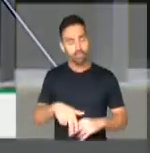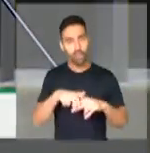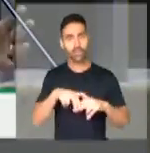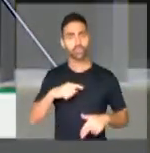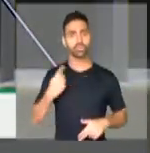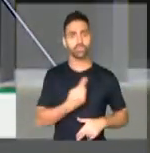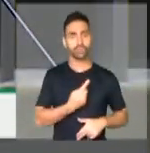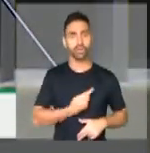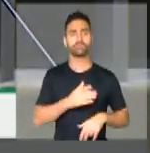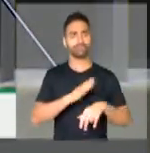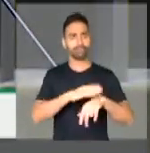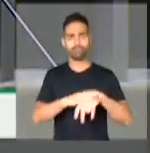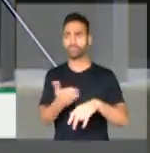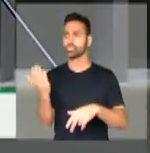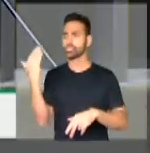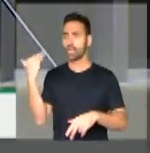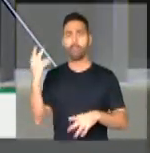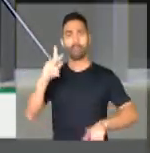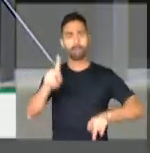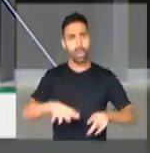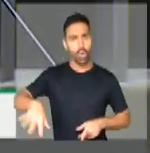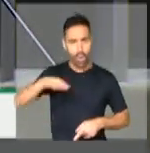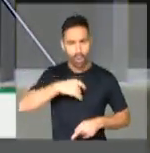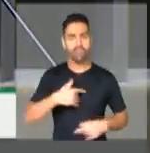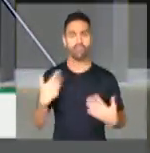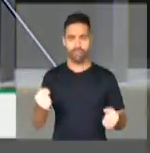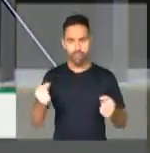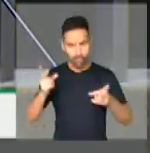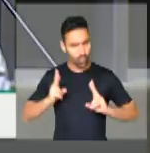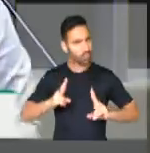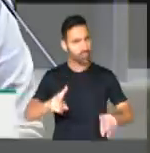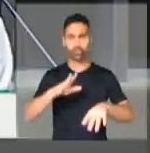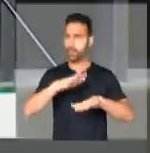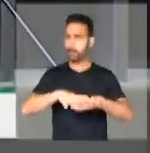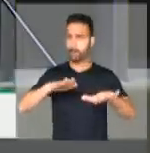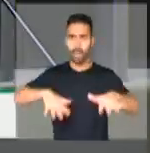convocamos a população e fomos e continuaremos indo para a rua. Obrigada.